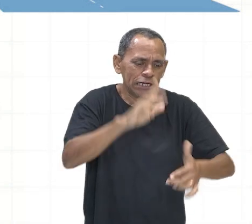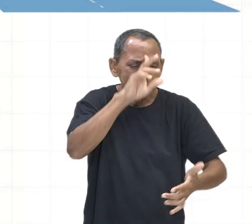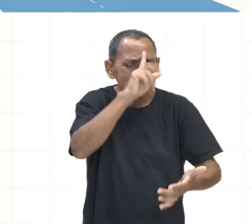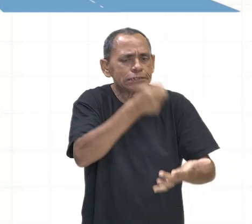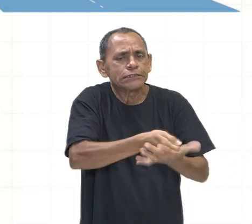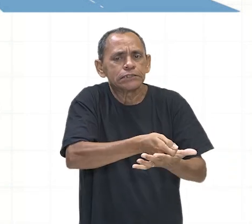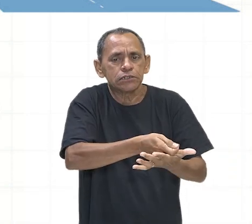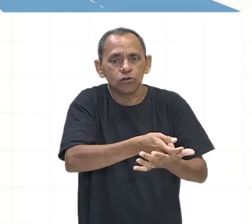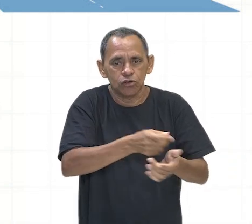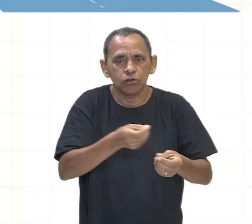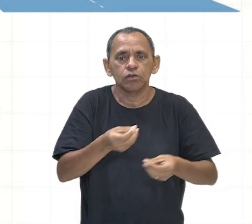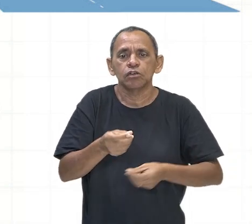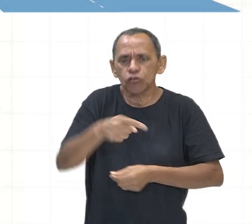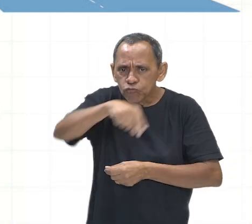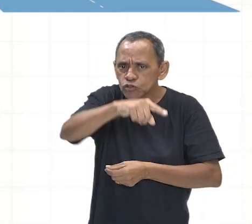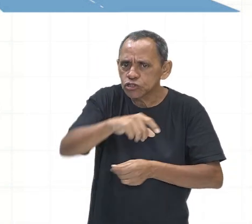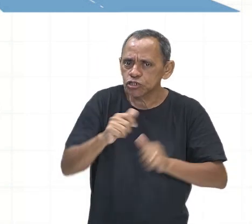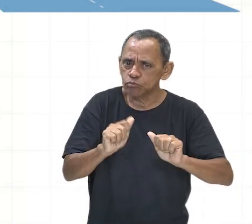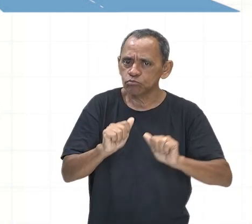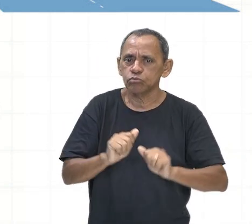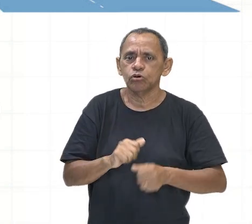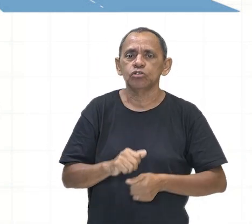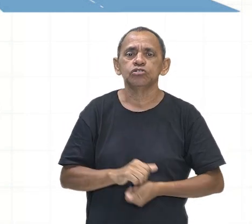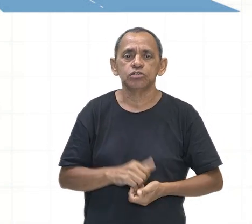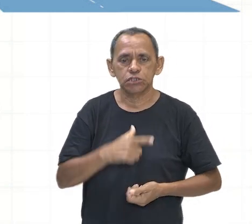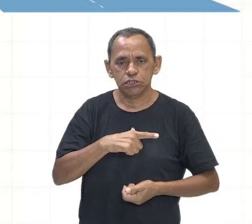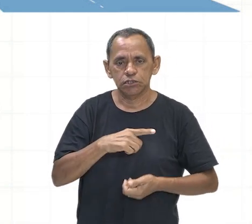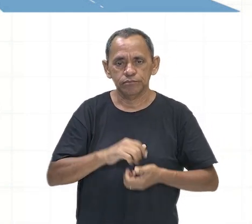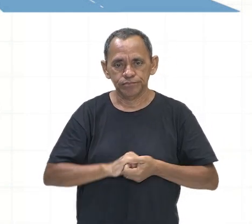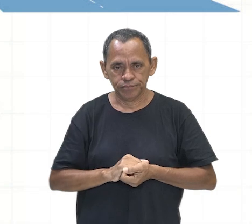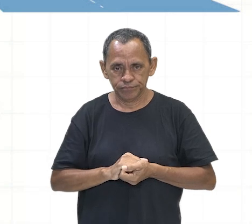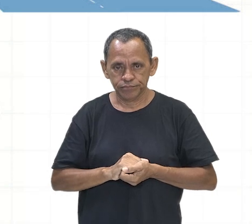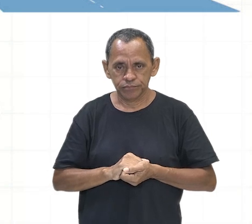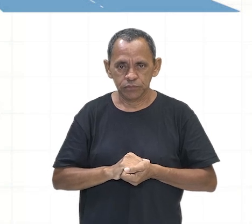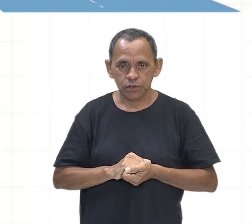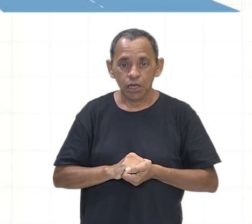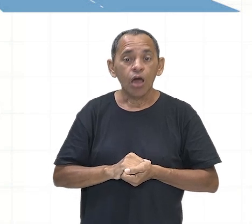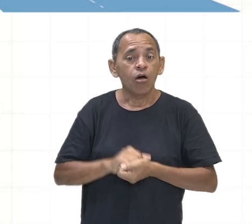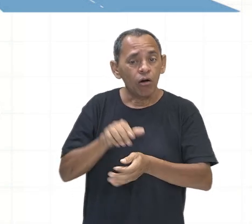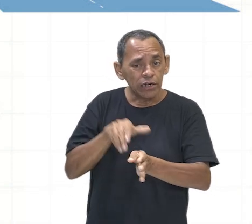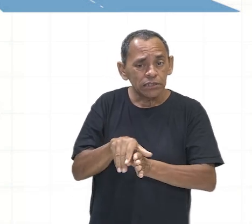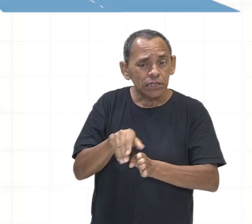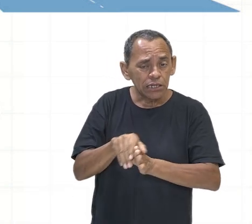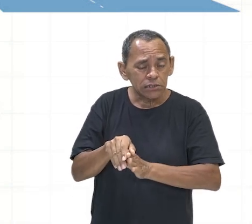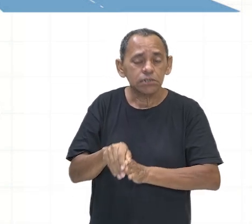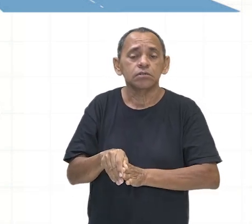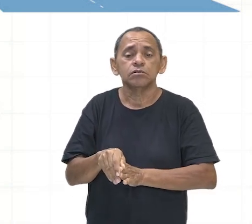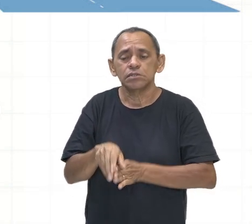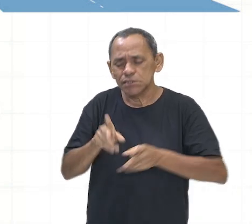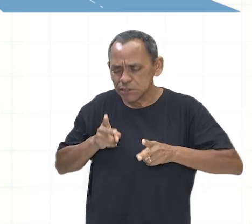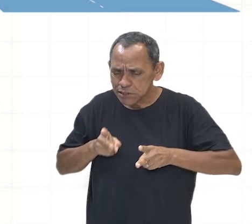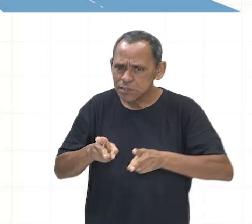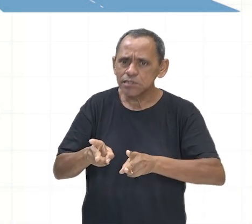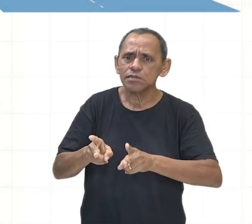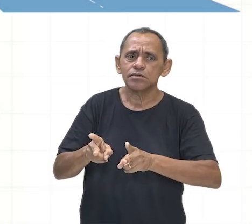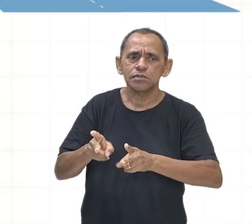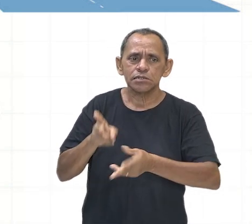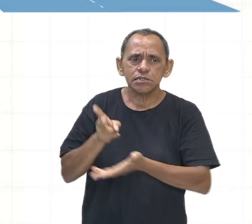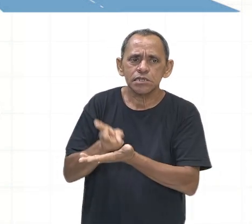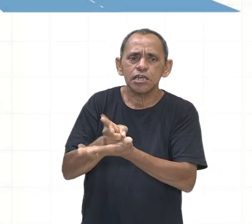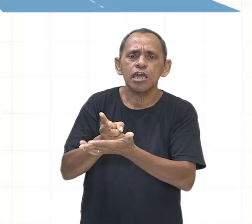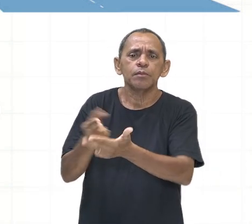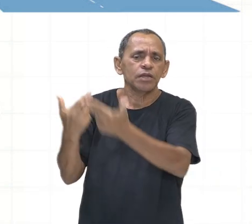Entendeu? Mas sempre guiado por valores morais. Tudo bem? Enquanto que na